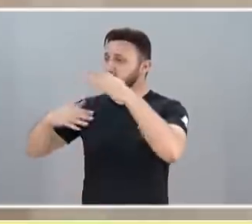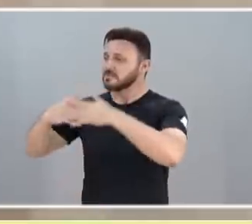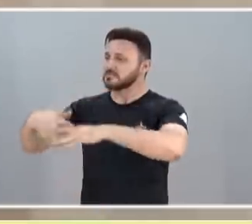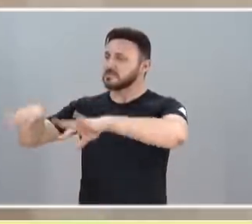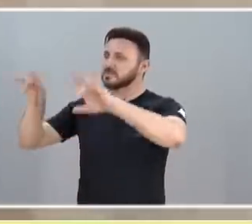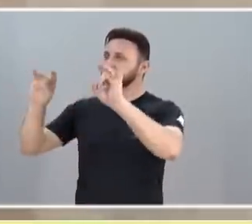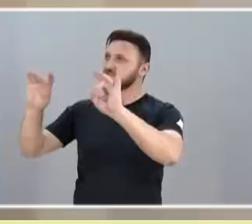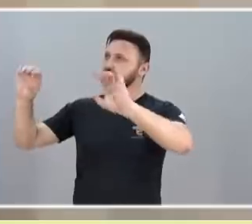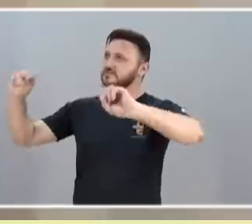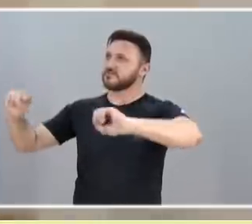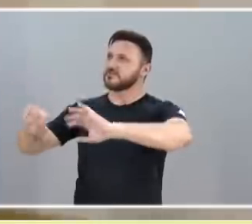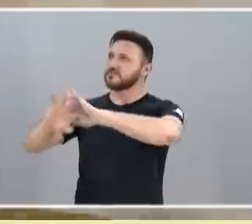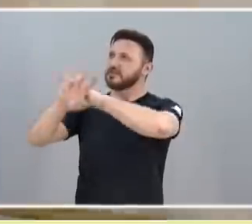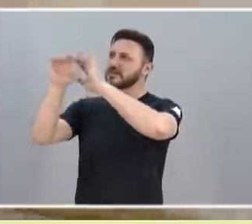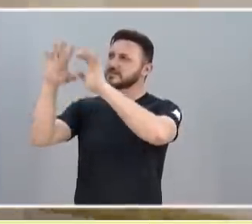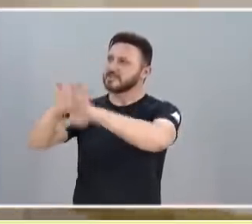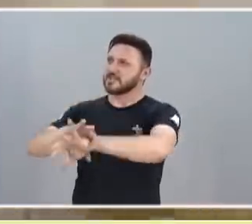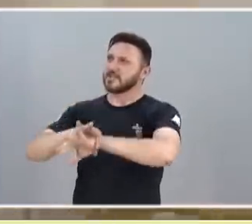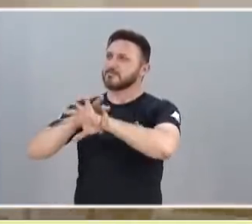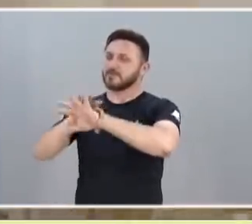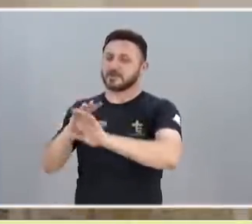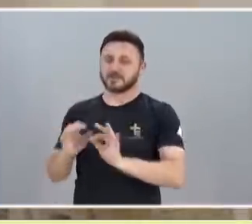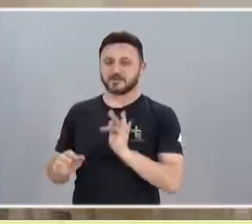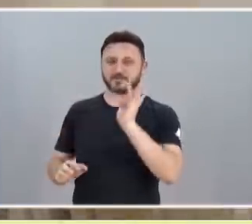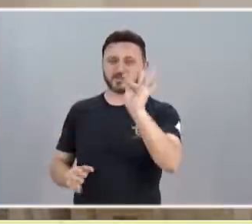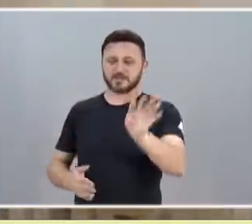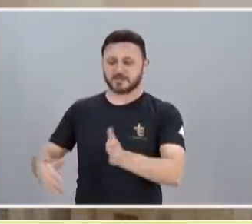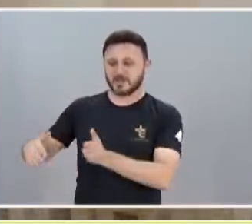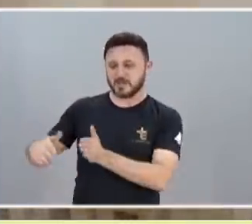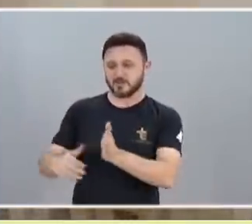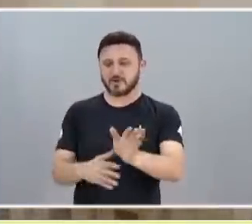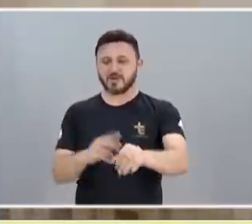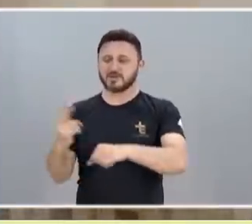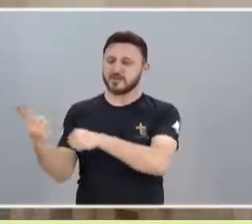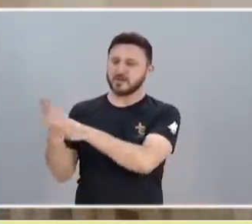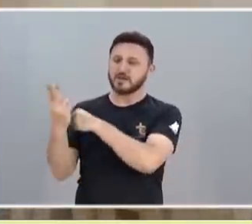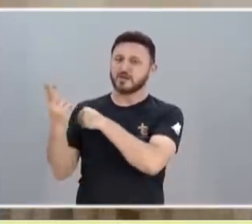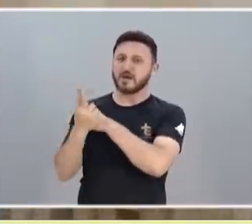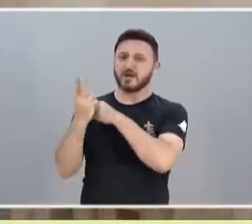Em tuas mãos seguras, minha vida